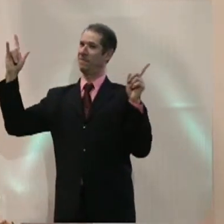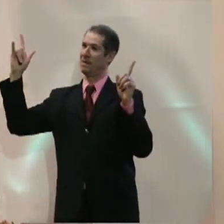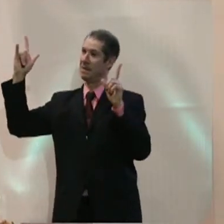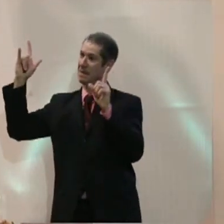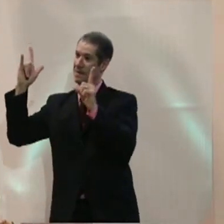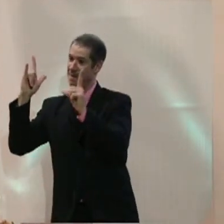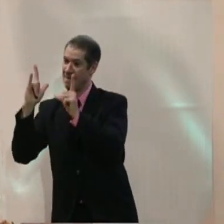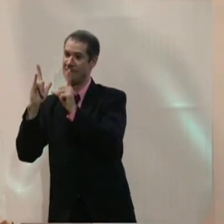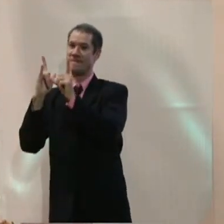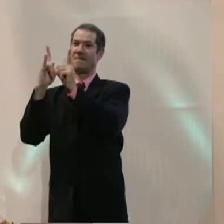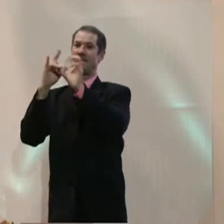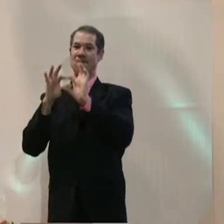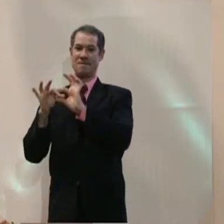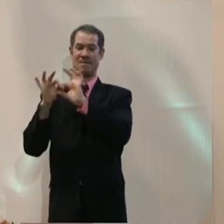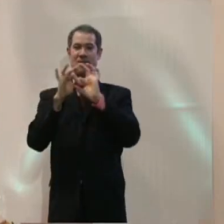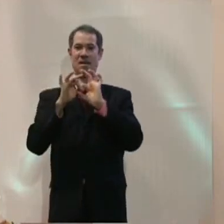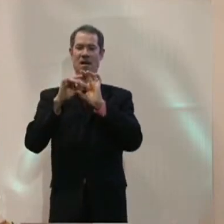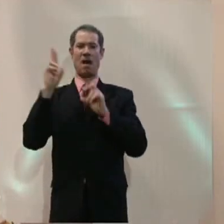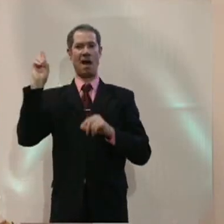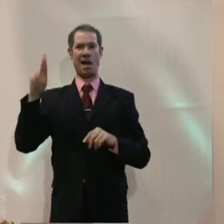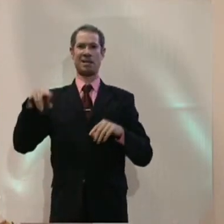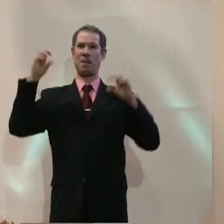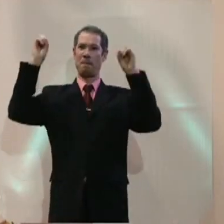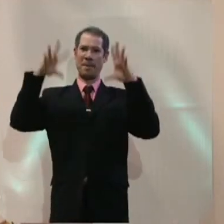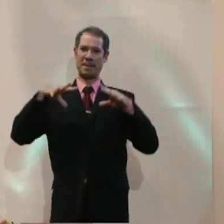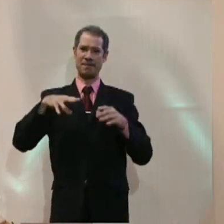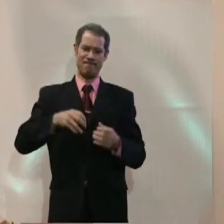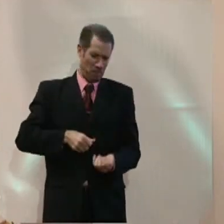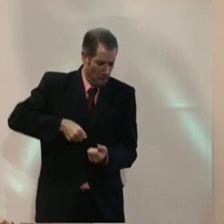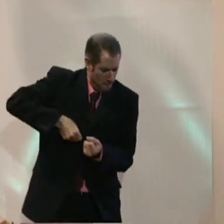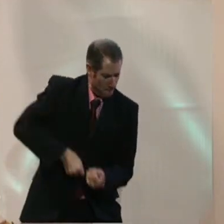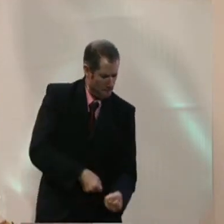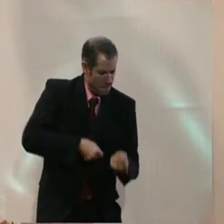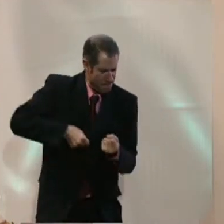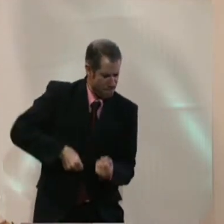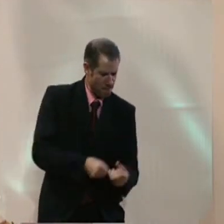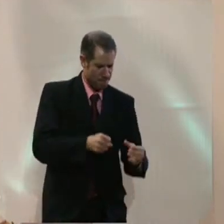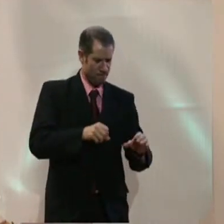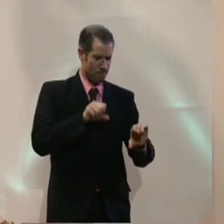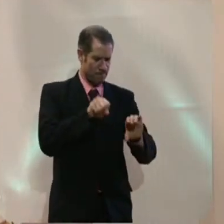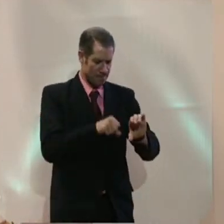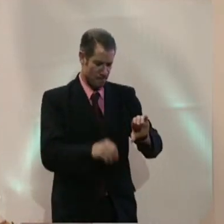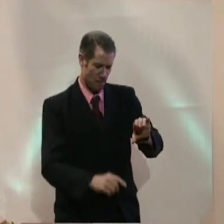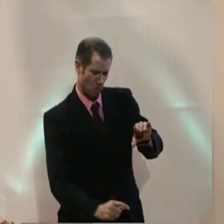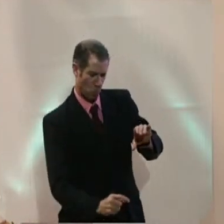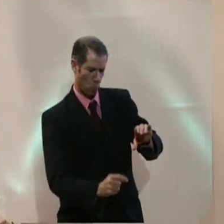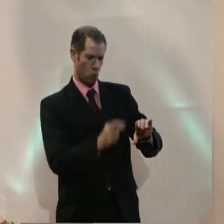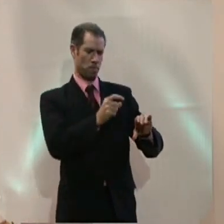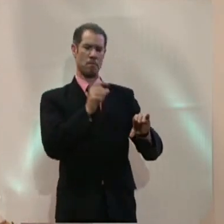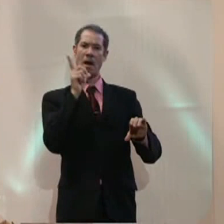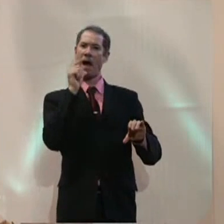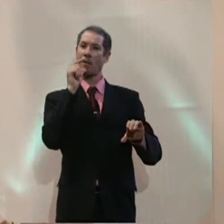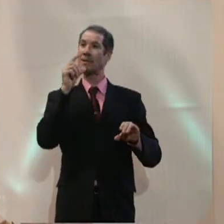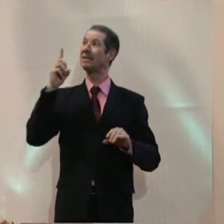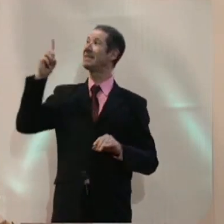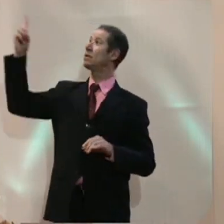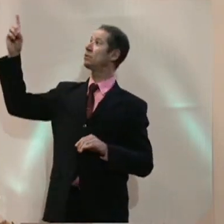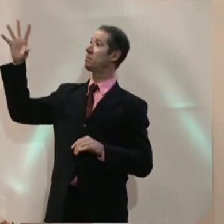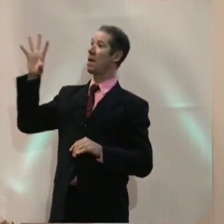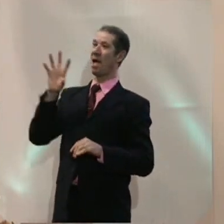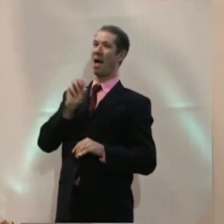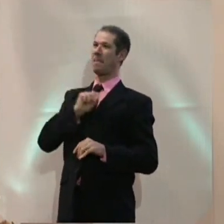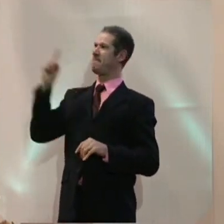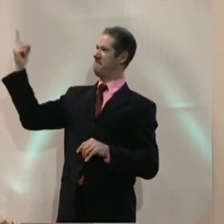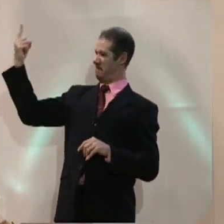da bênção. Eu posso cavar no mesmo lugar porque Deus me ama e Ele tem um plano para a minha